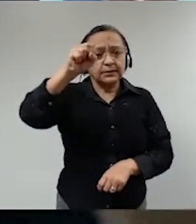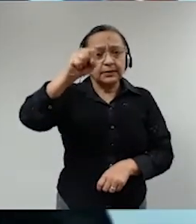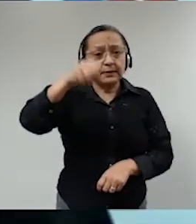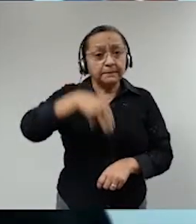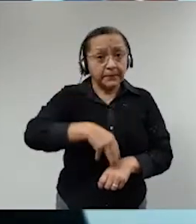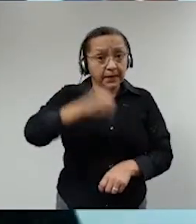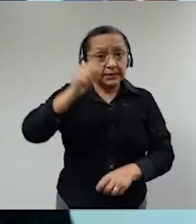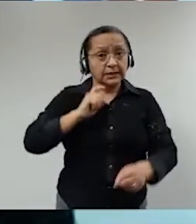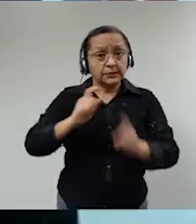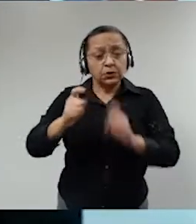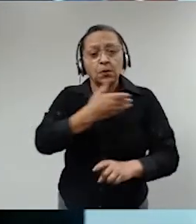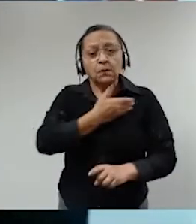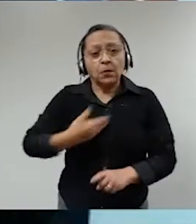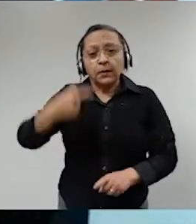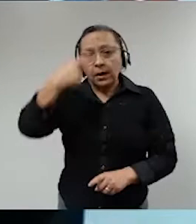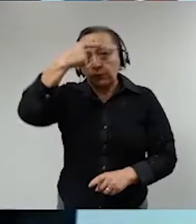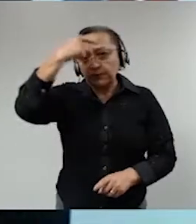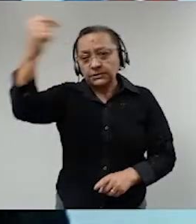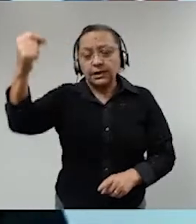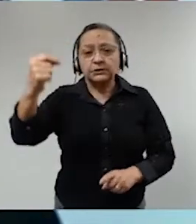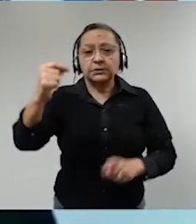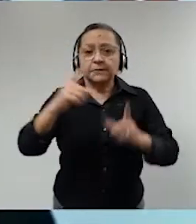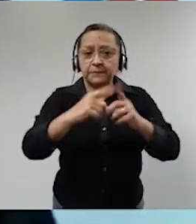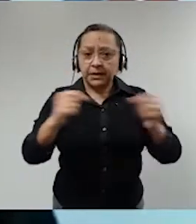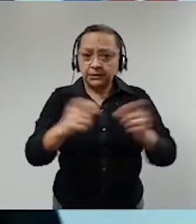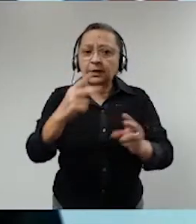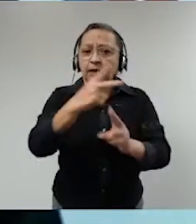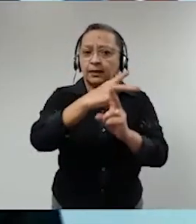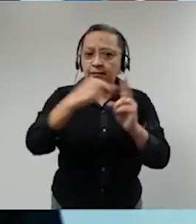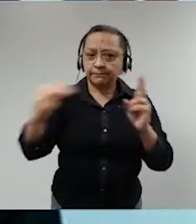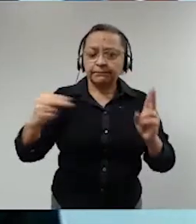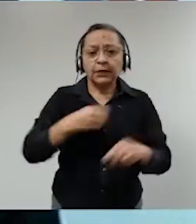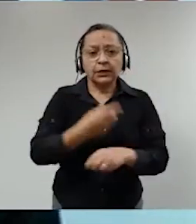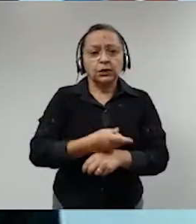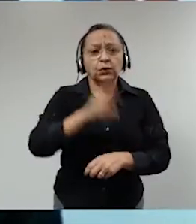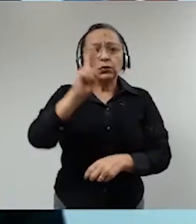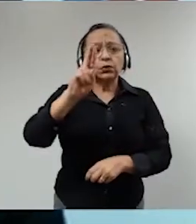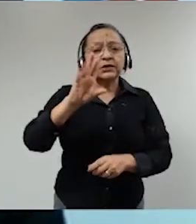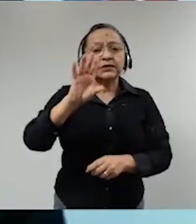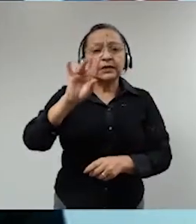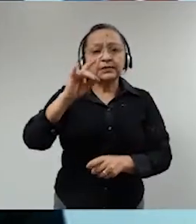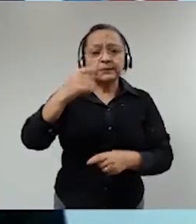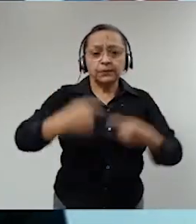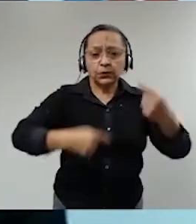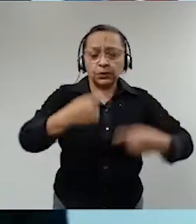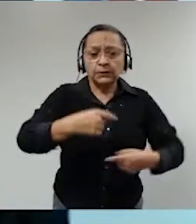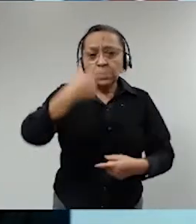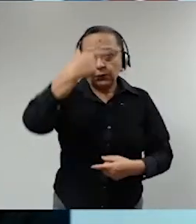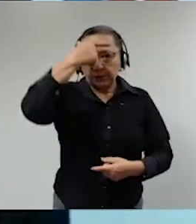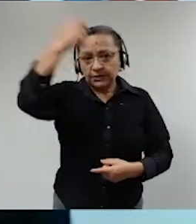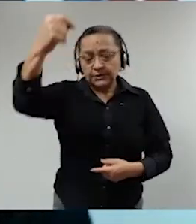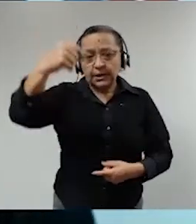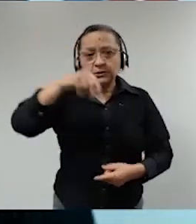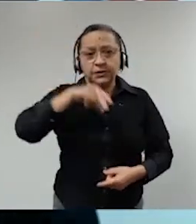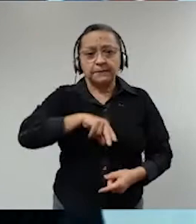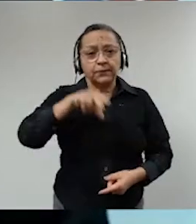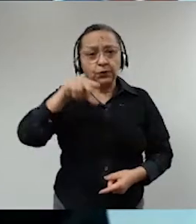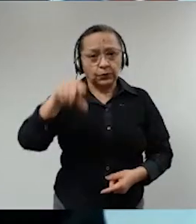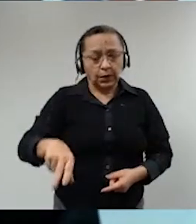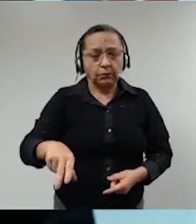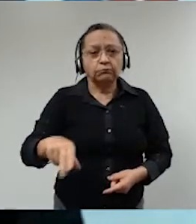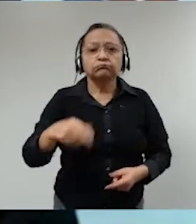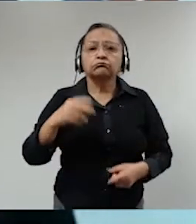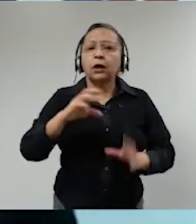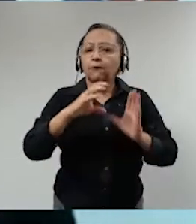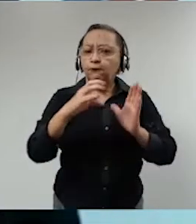mestre em administração pública pela Universidade de Brasília e doutorando em ciência política pela Universidade de Lisboa. Funcionário público